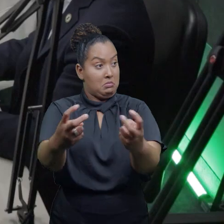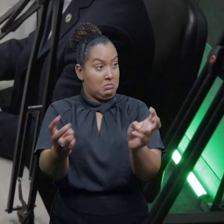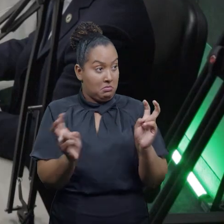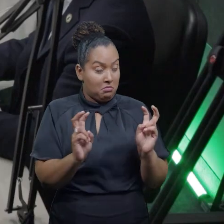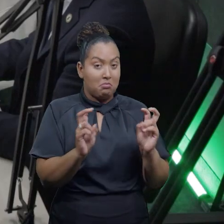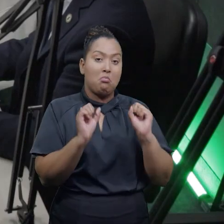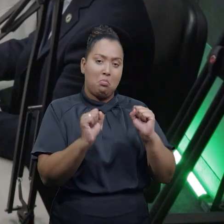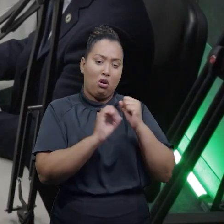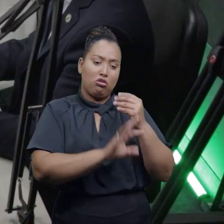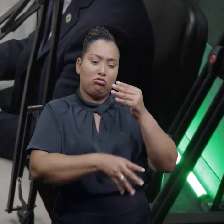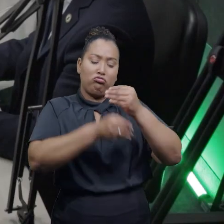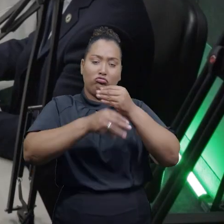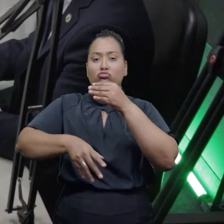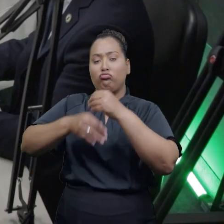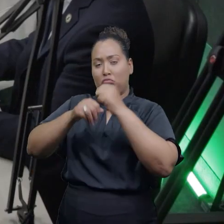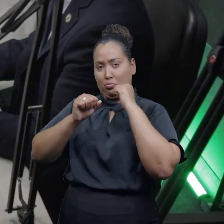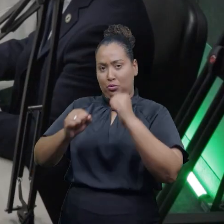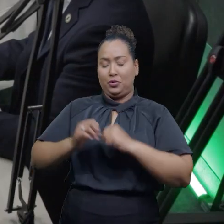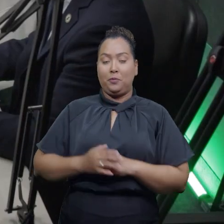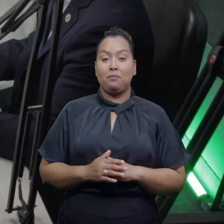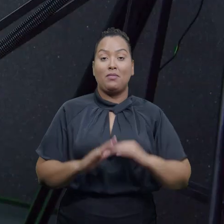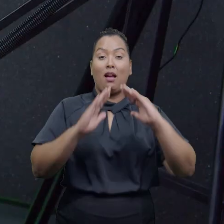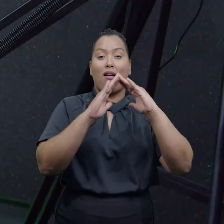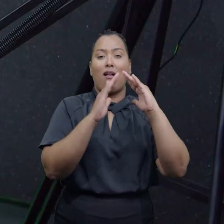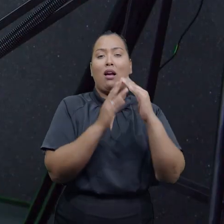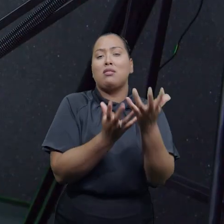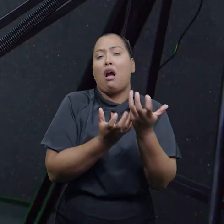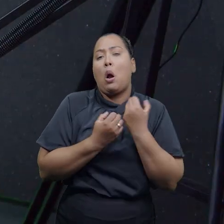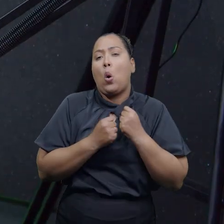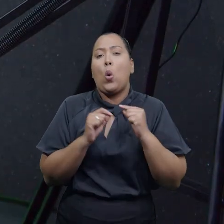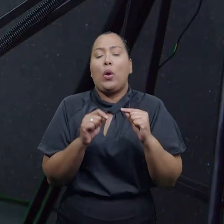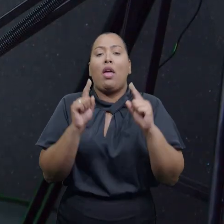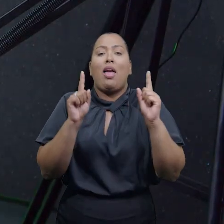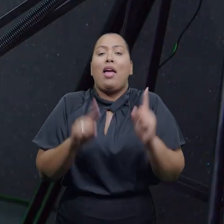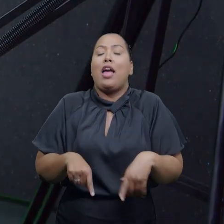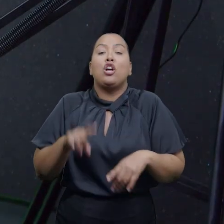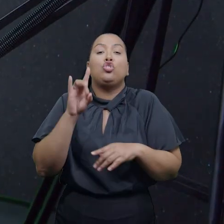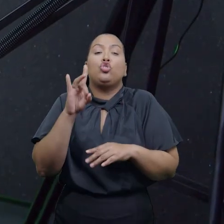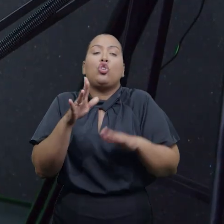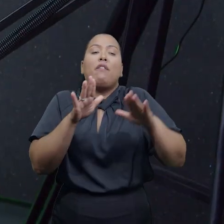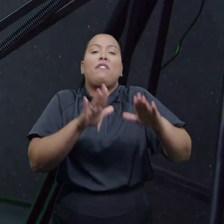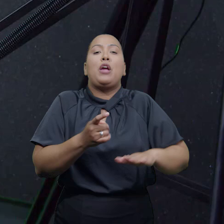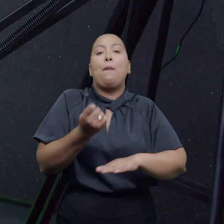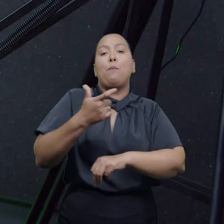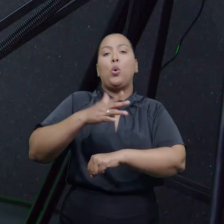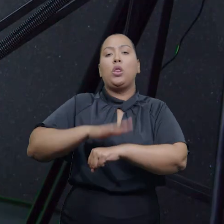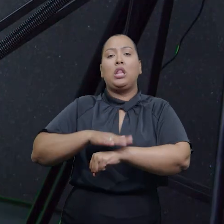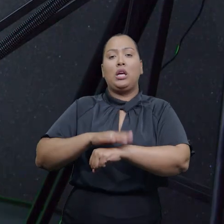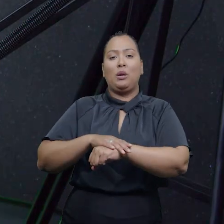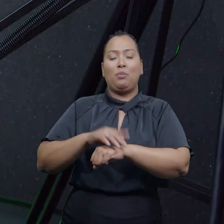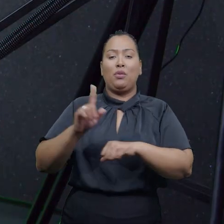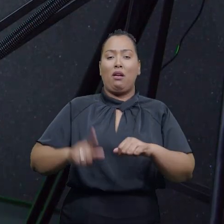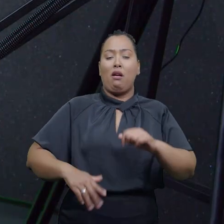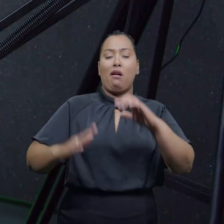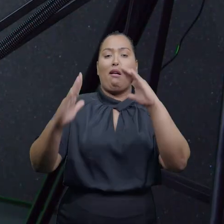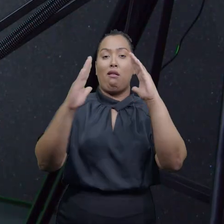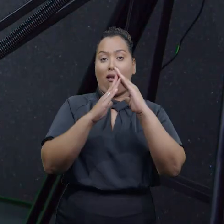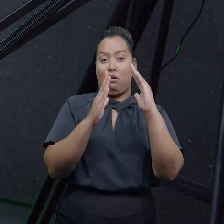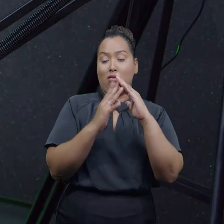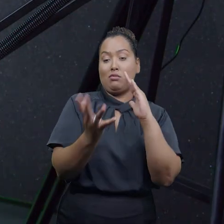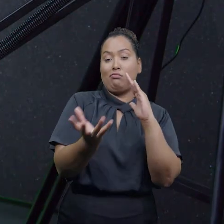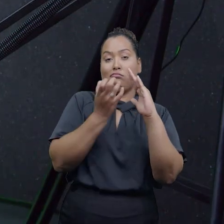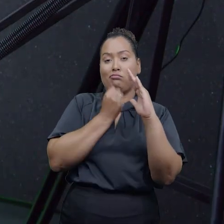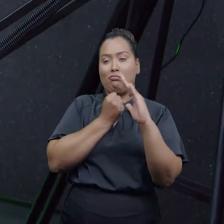mesa vão me complementando aqui. As casas de acolhida hoje funcionam como casas de passagem. São locais de